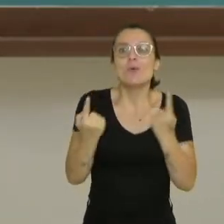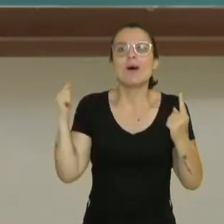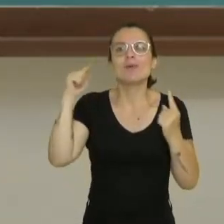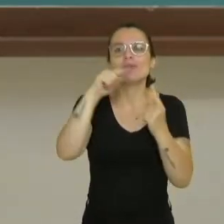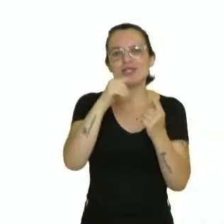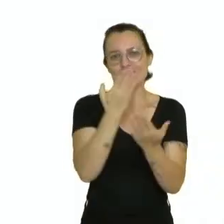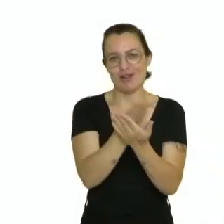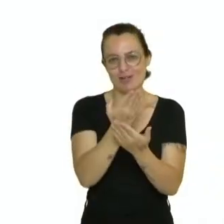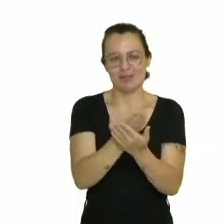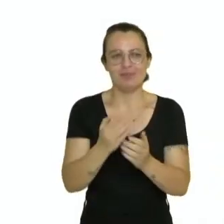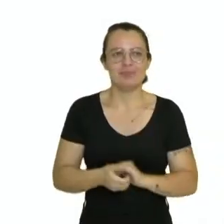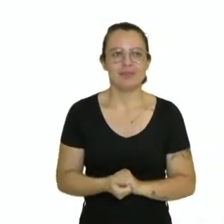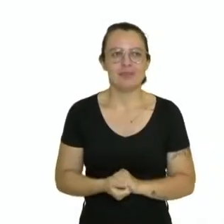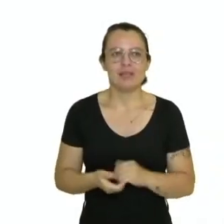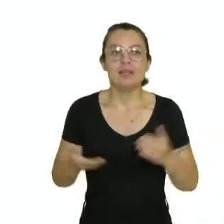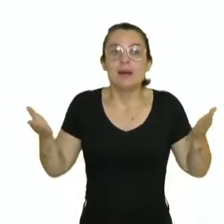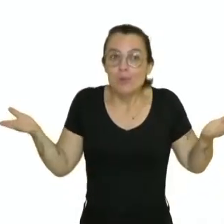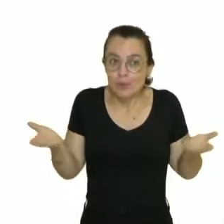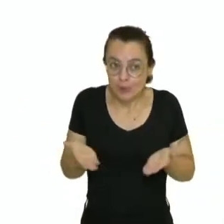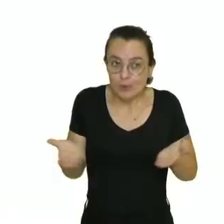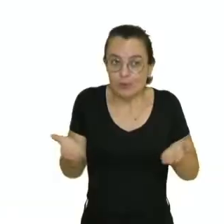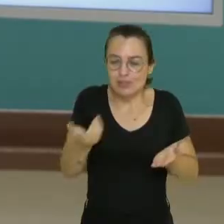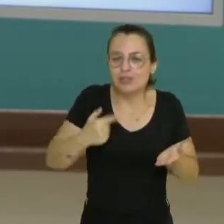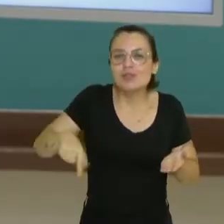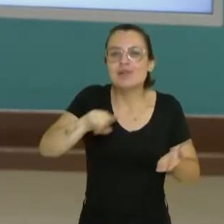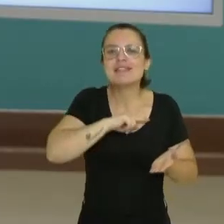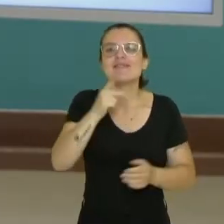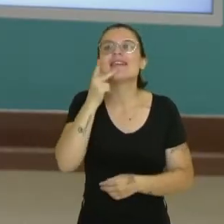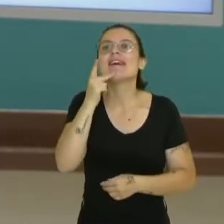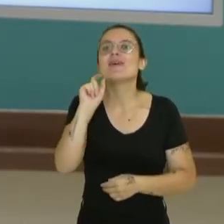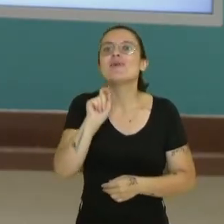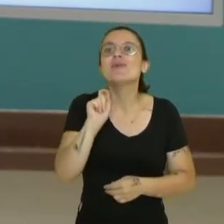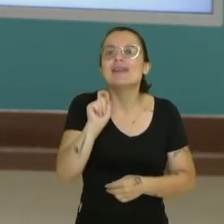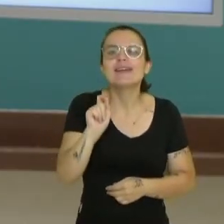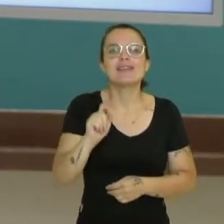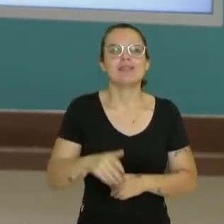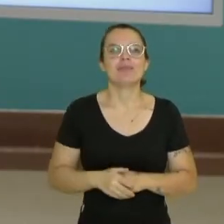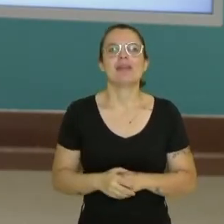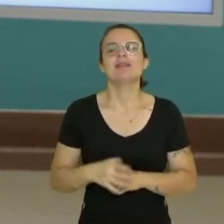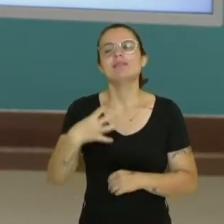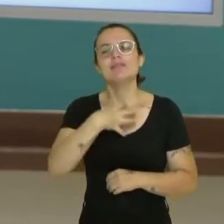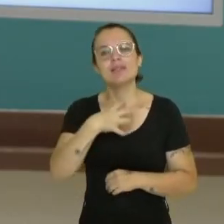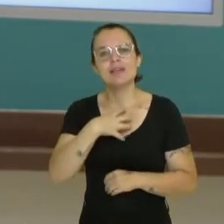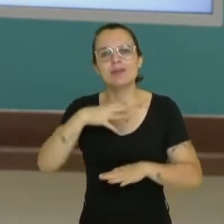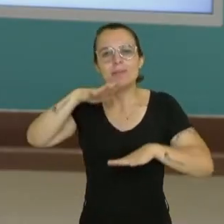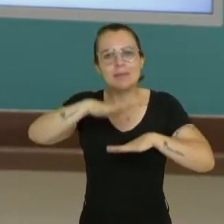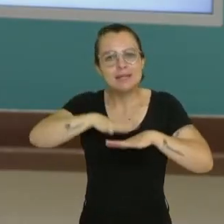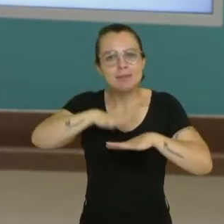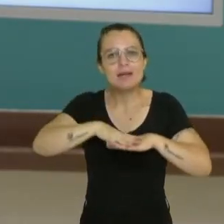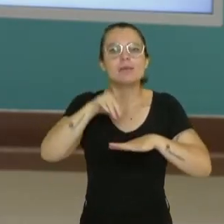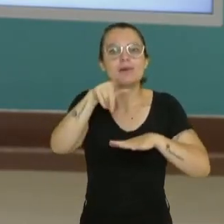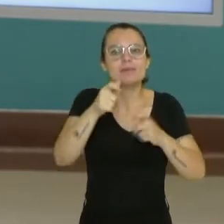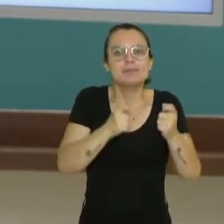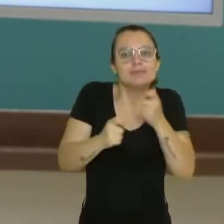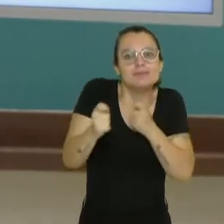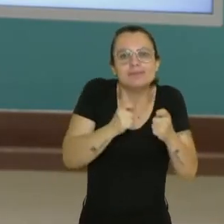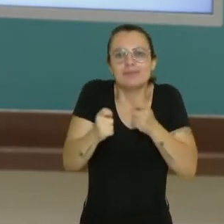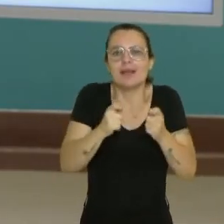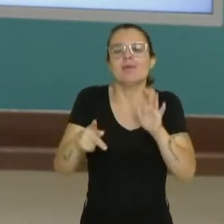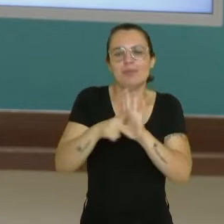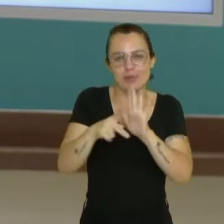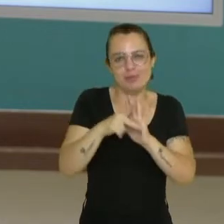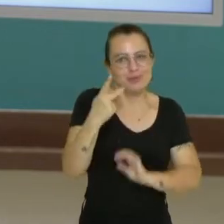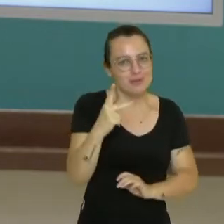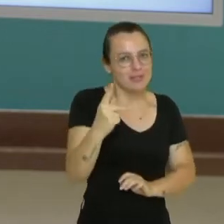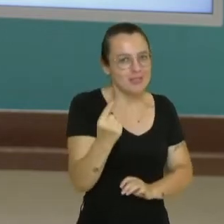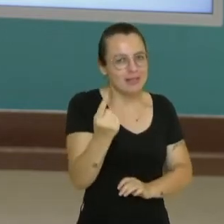objetivos. No vídeo de hoje a gente vai conversar sobre um método matemático simples para a gestão do seu dinheiro. Ele é bastante simples,